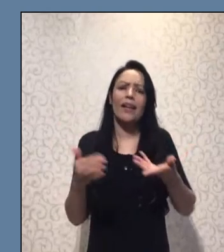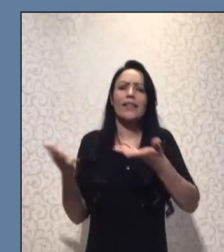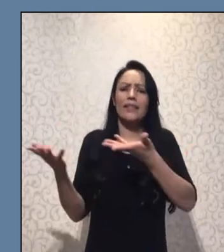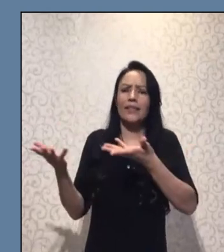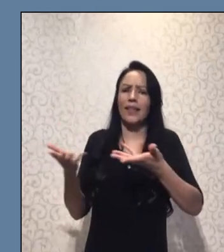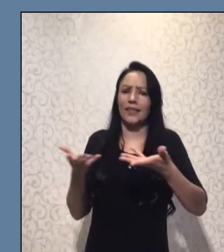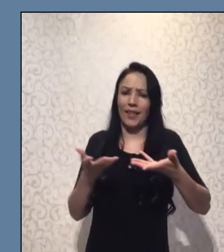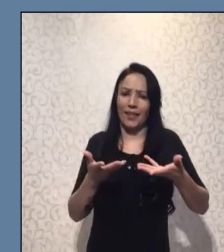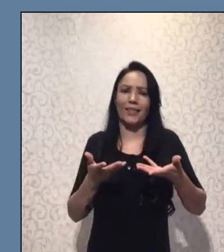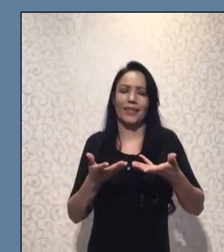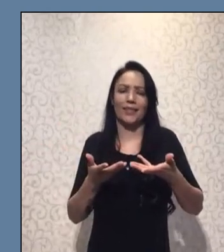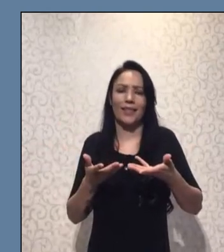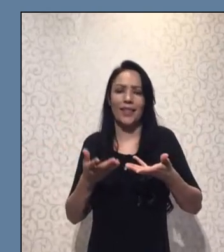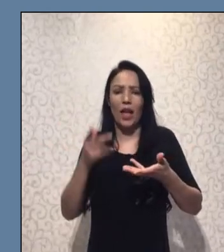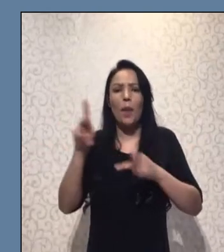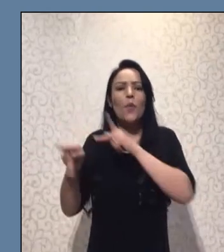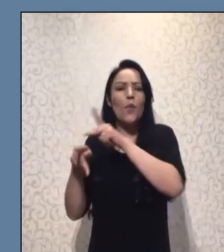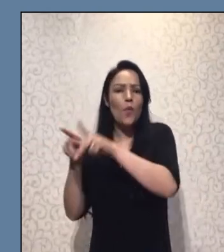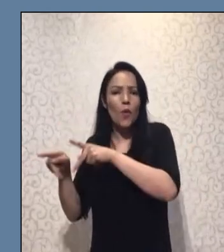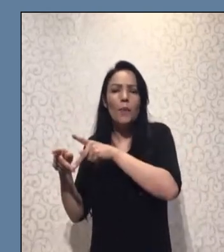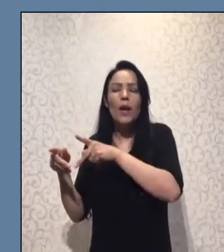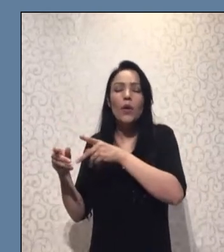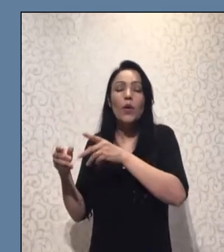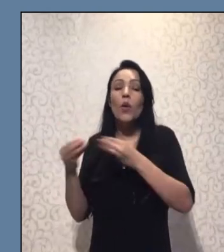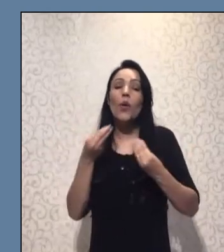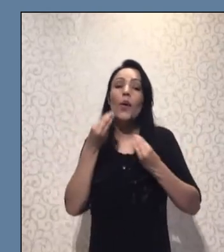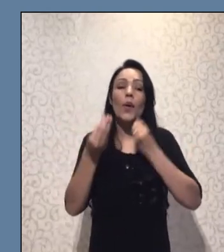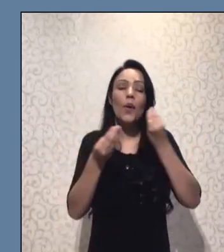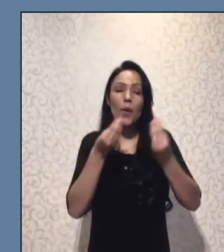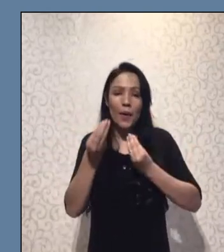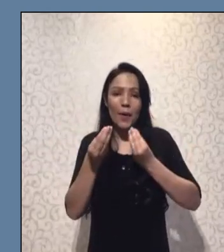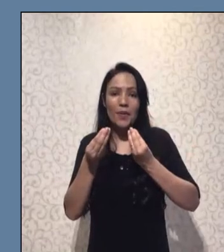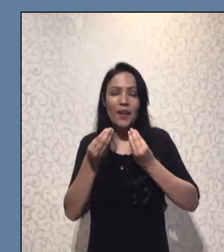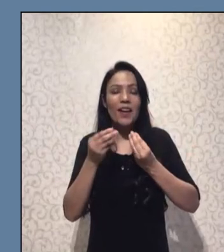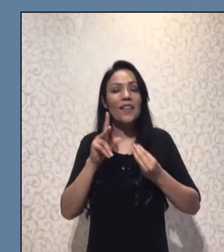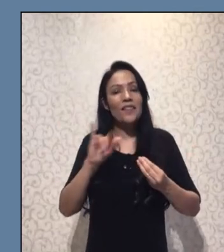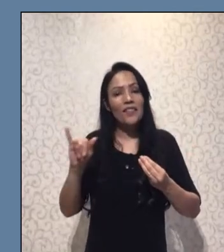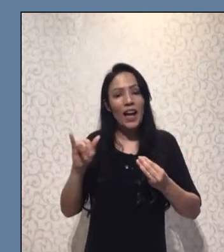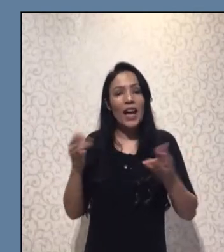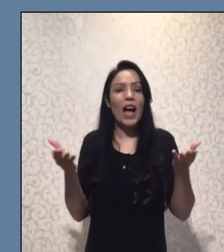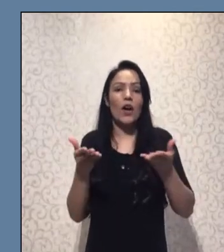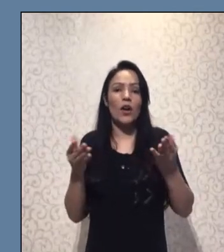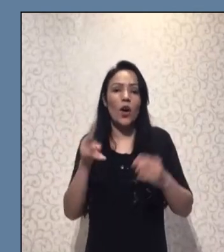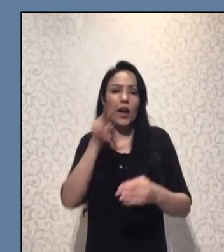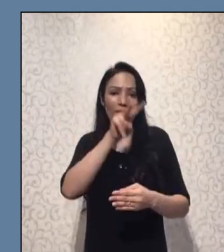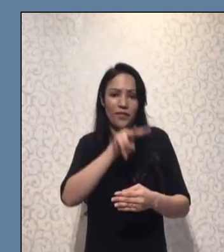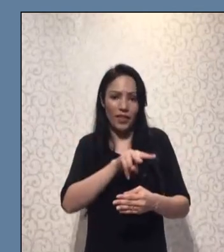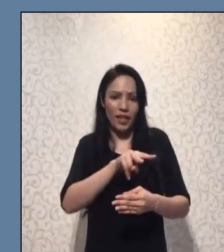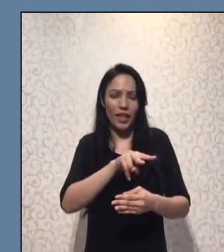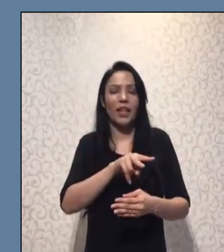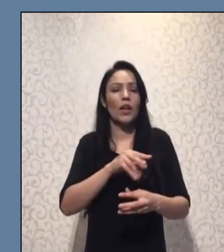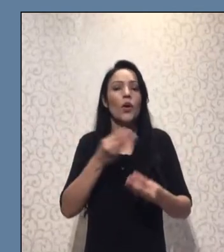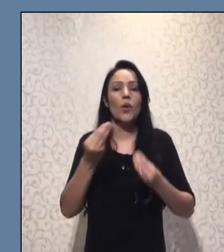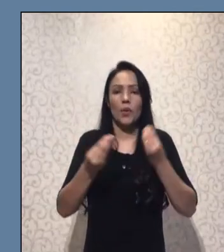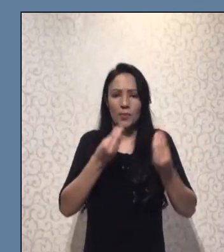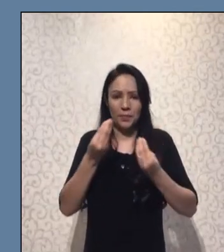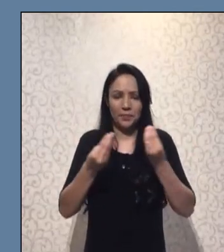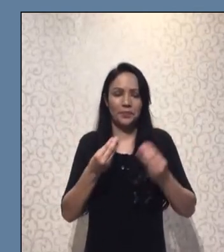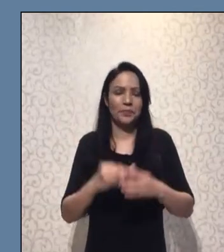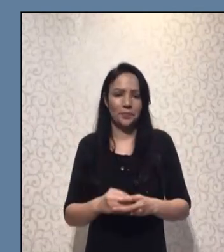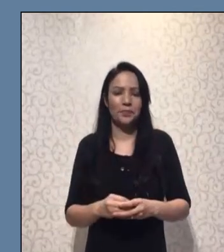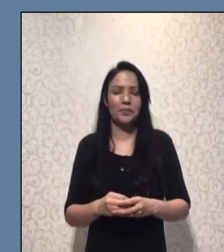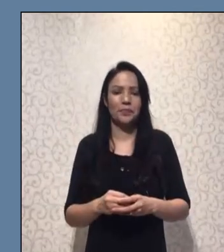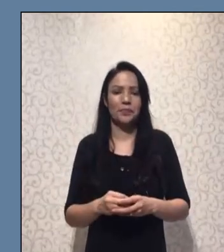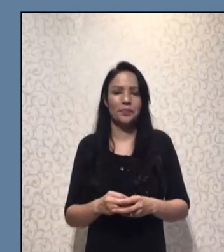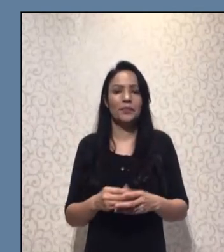medida de como eles vão ressignificar as suas obras, né, e para exibi-las, porque eu não sinto,